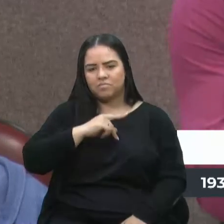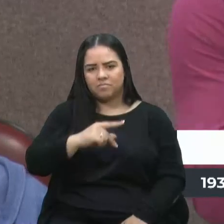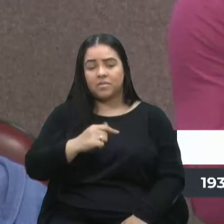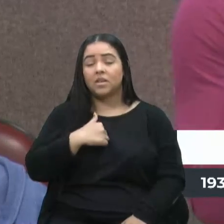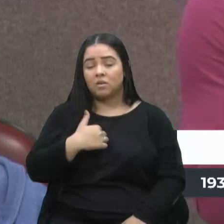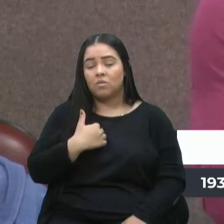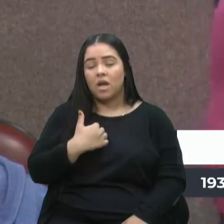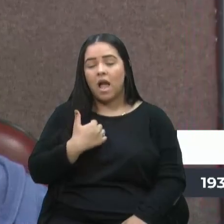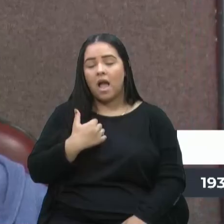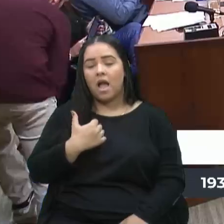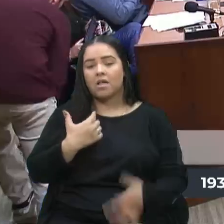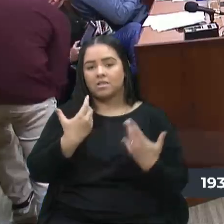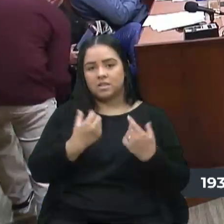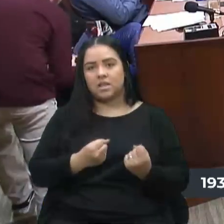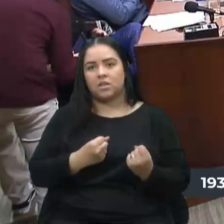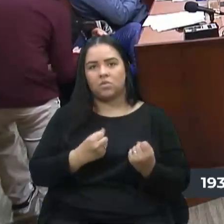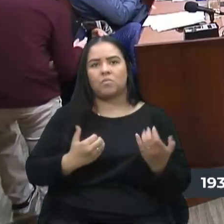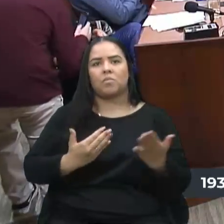só favorável a mansão